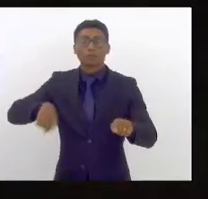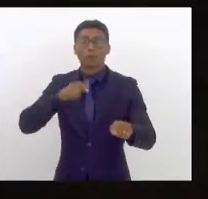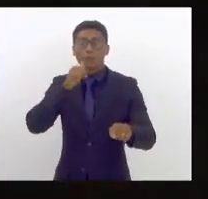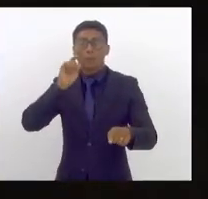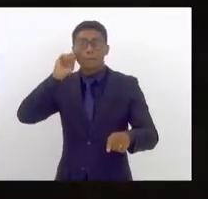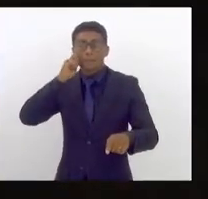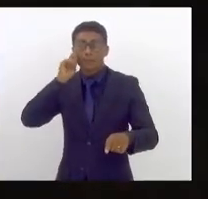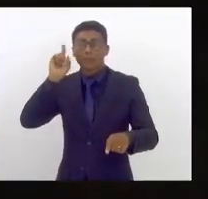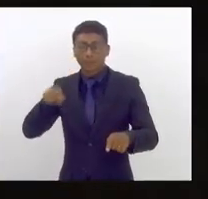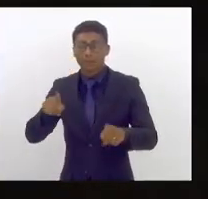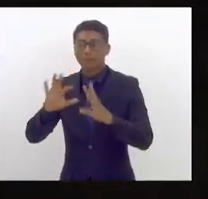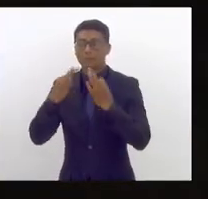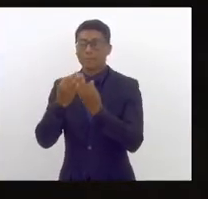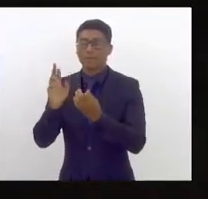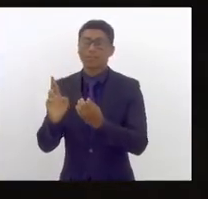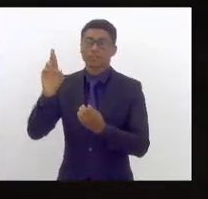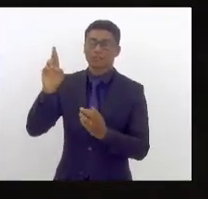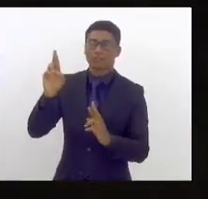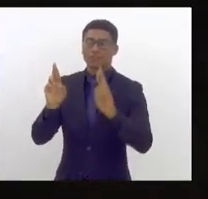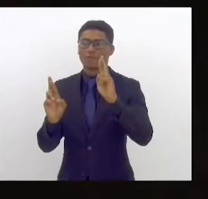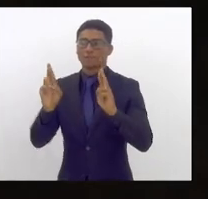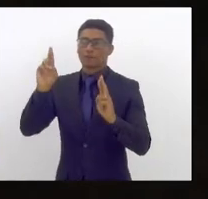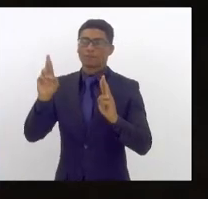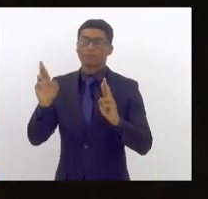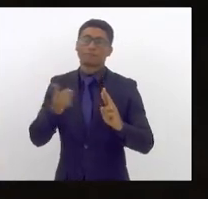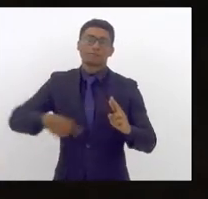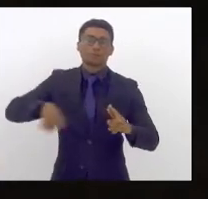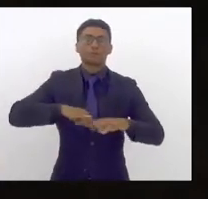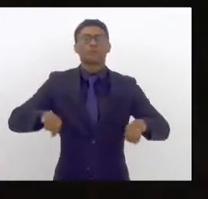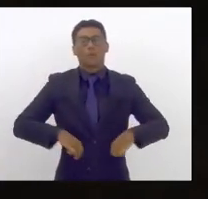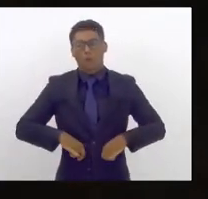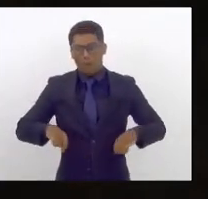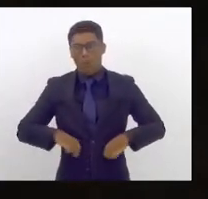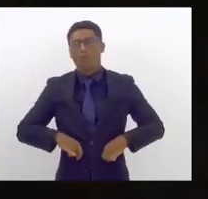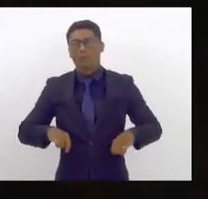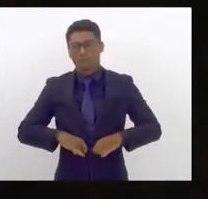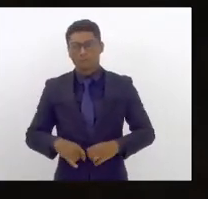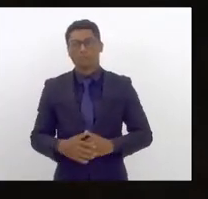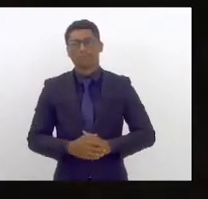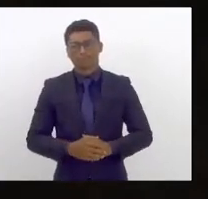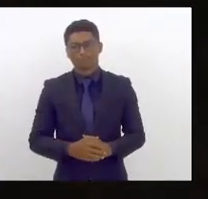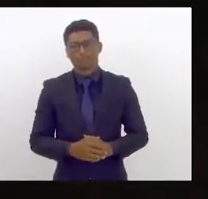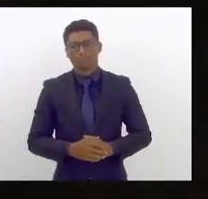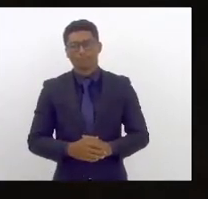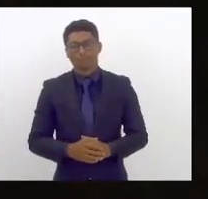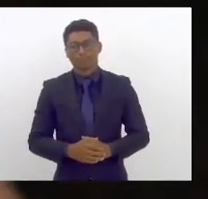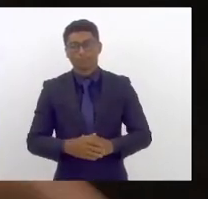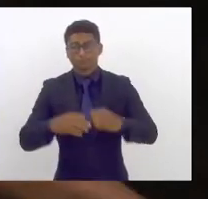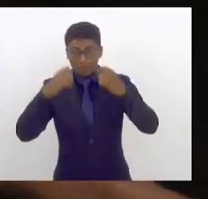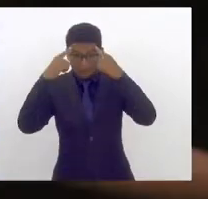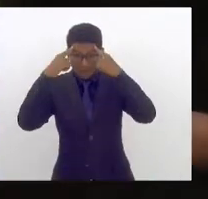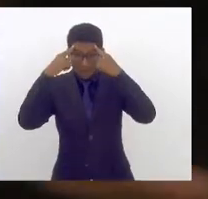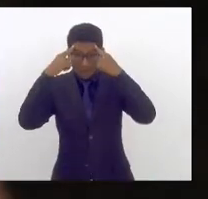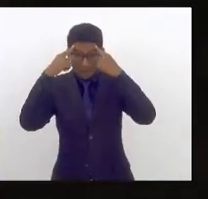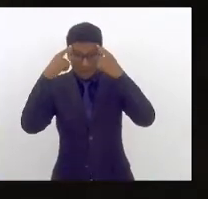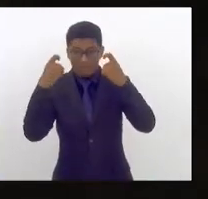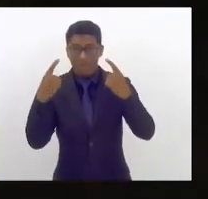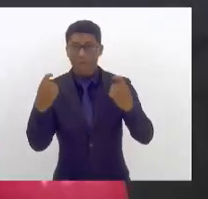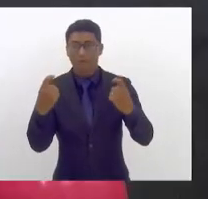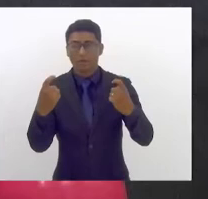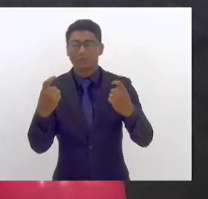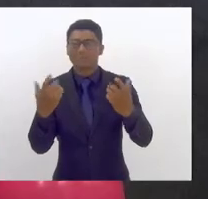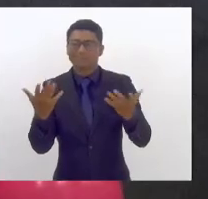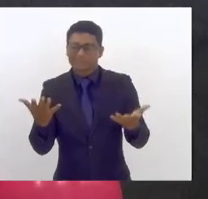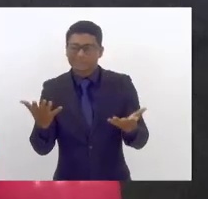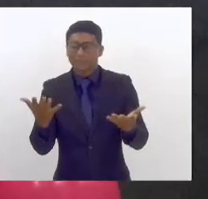pretas e Sofremos muito com isso e dessa violência toda a gente se